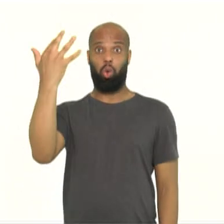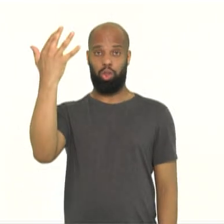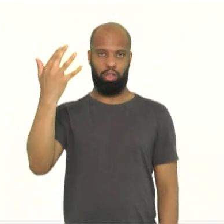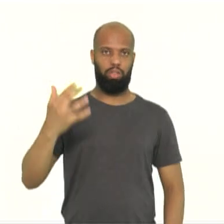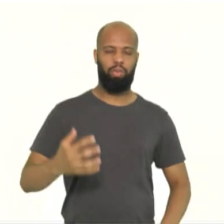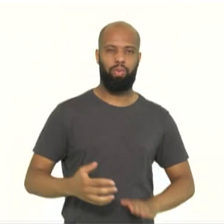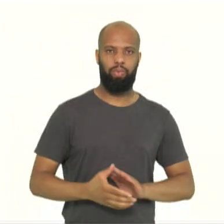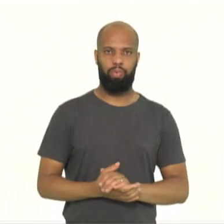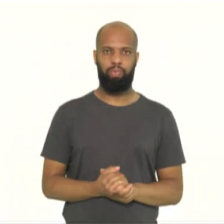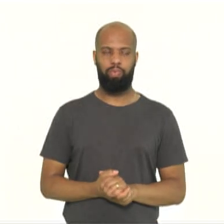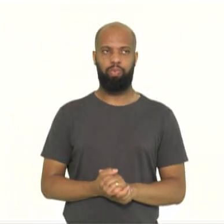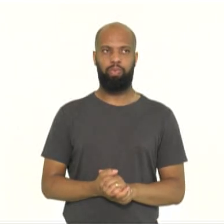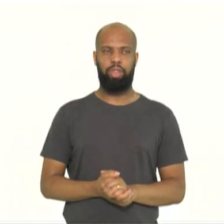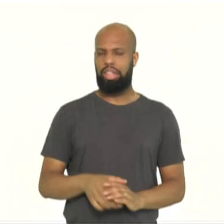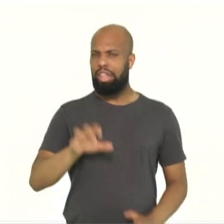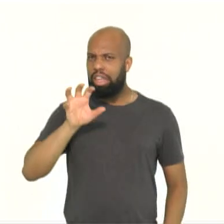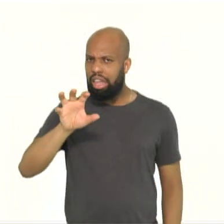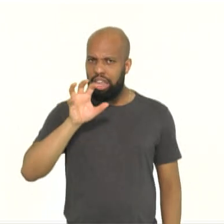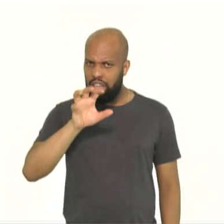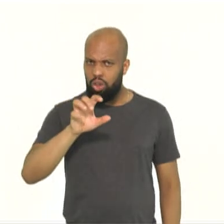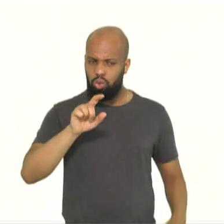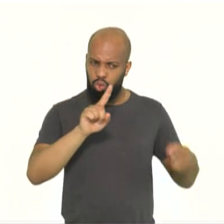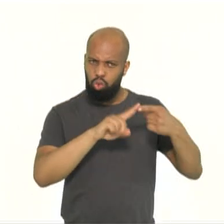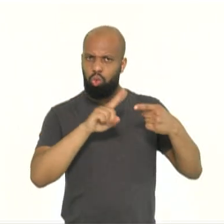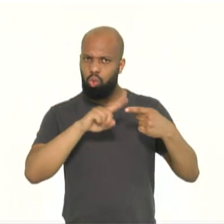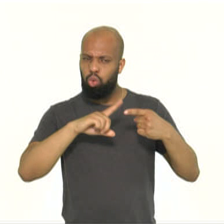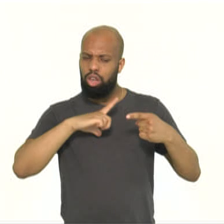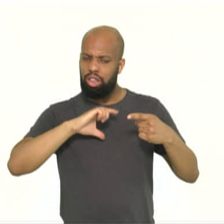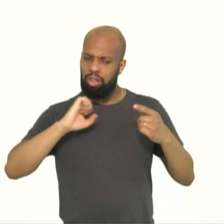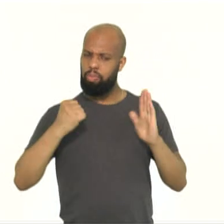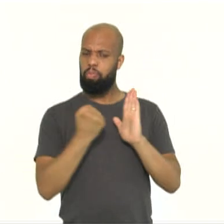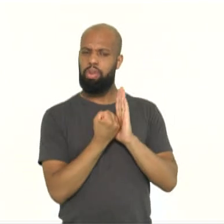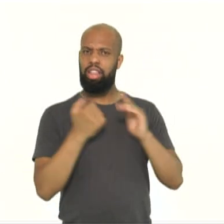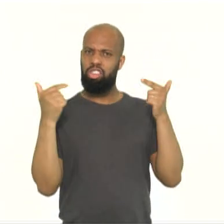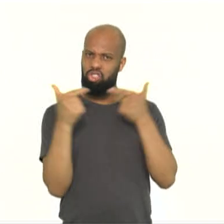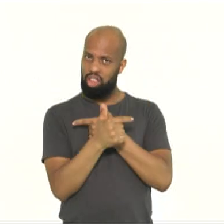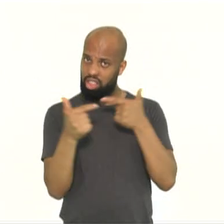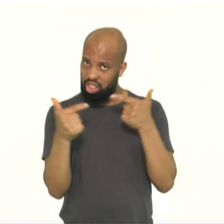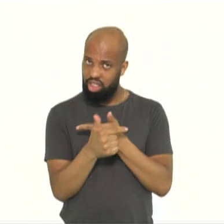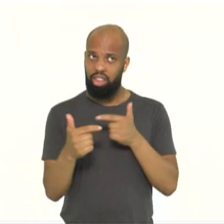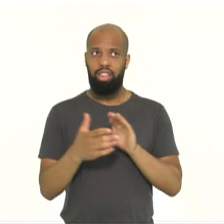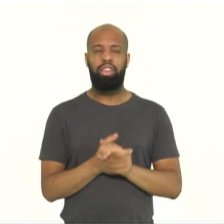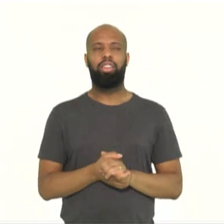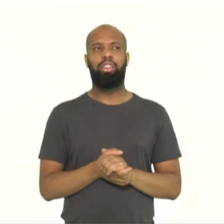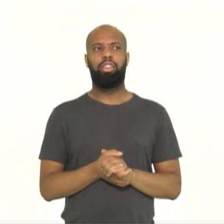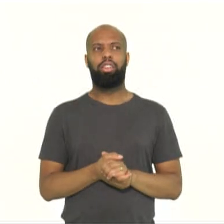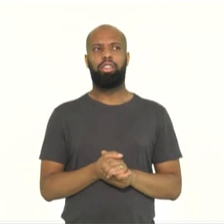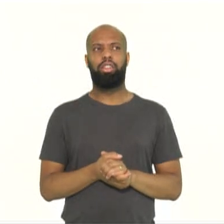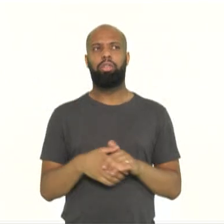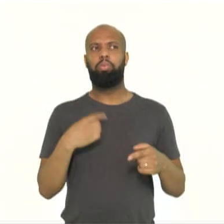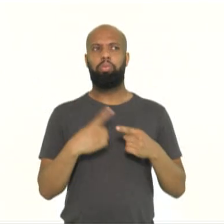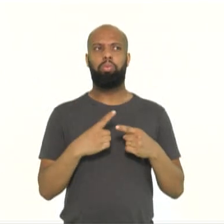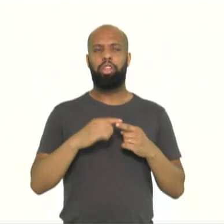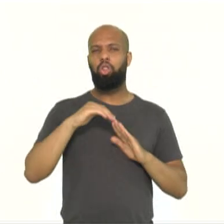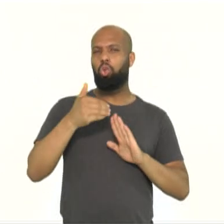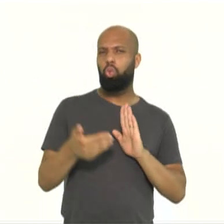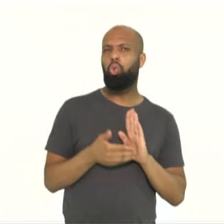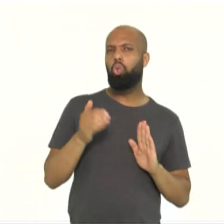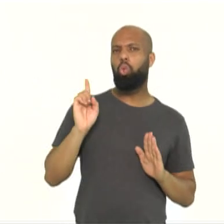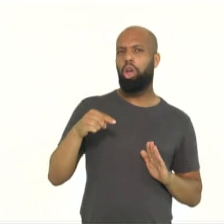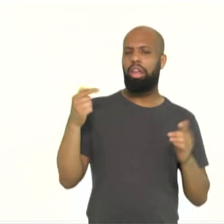a professora. Será que é isso que mais provoca humor na tira? Né? Porque tudo é mais ou menos assim,